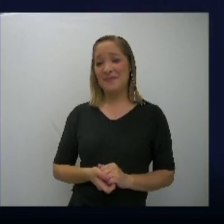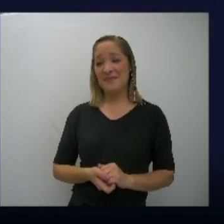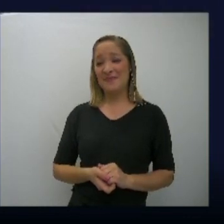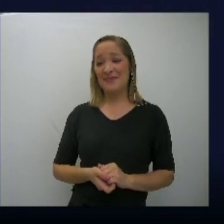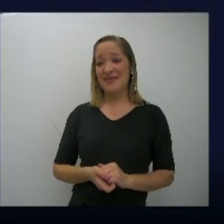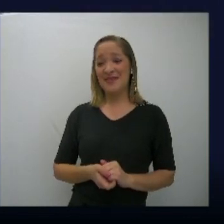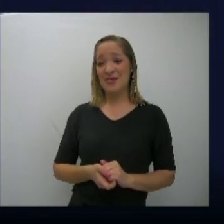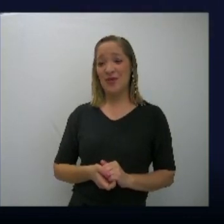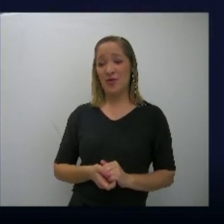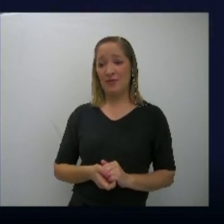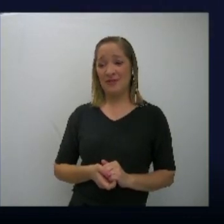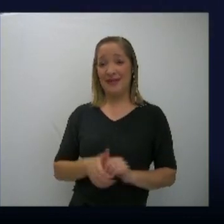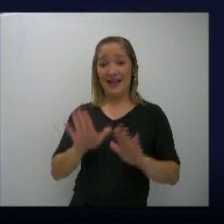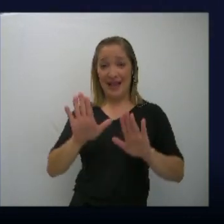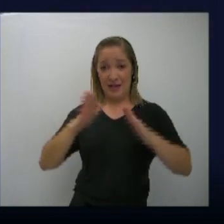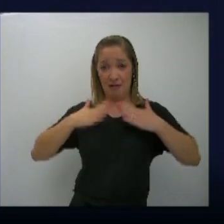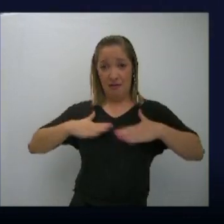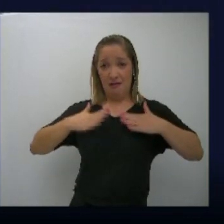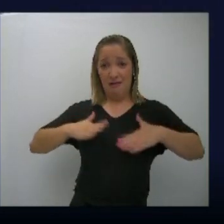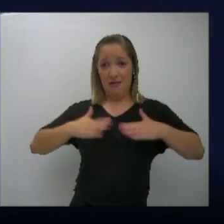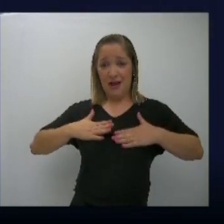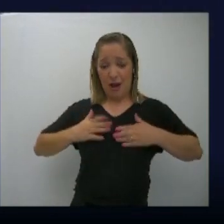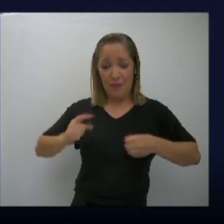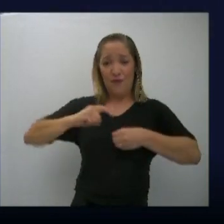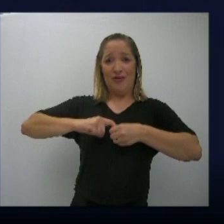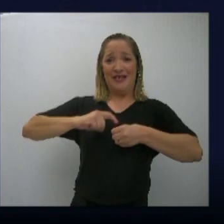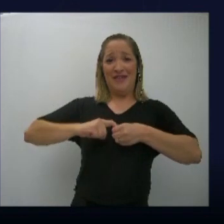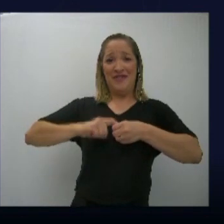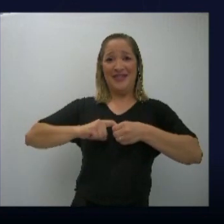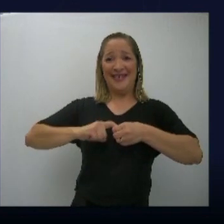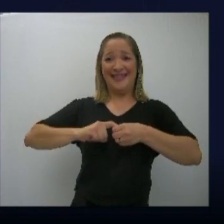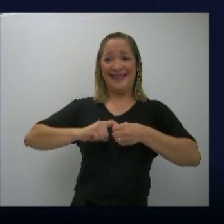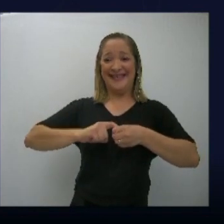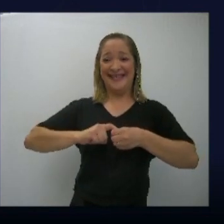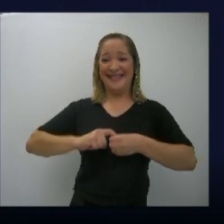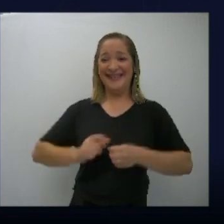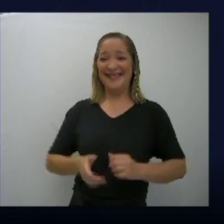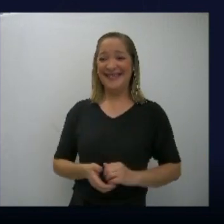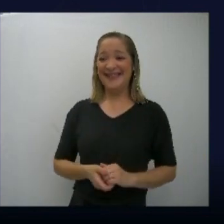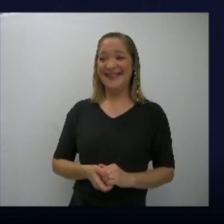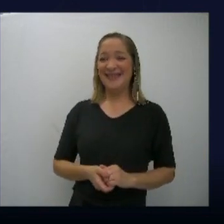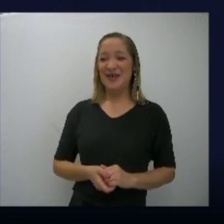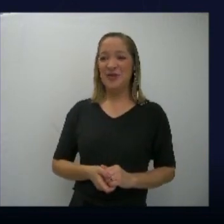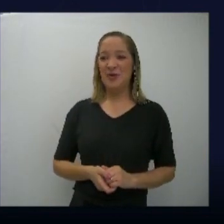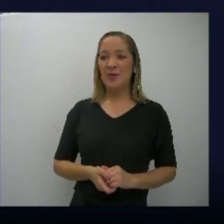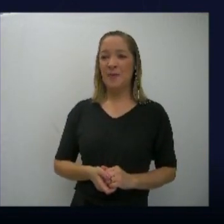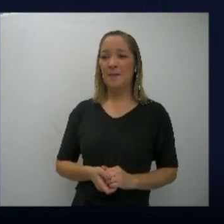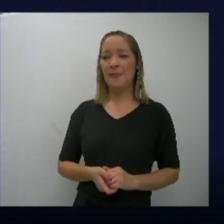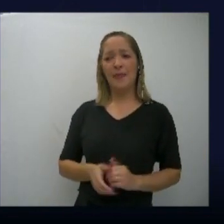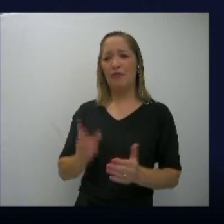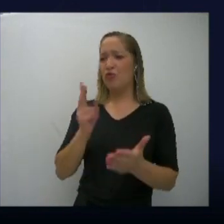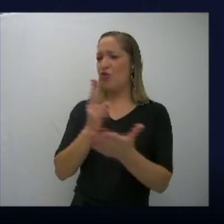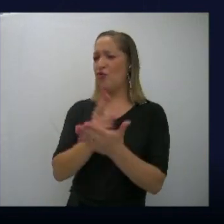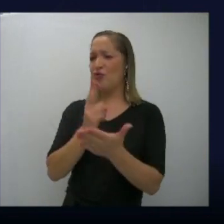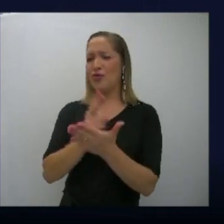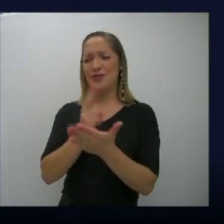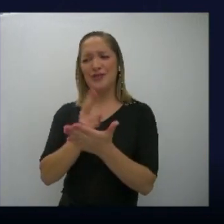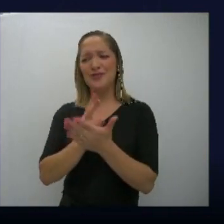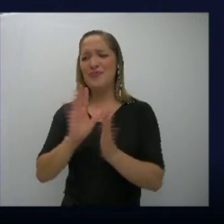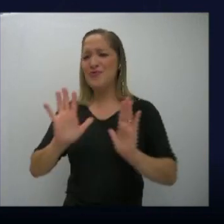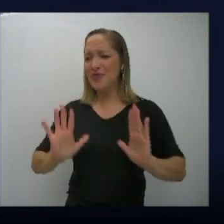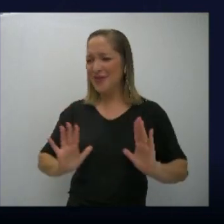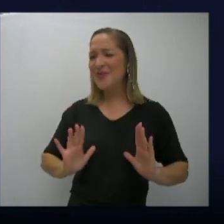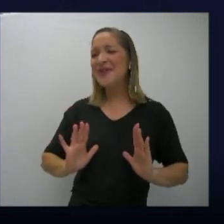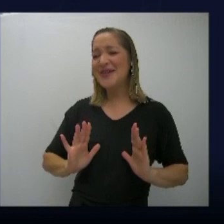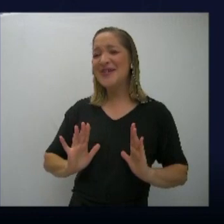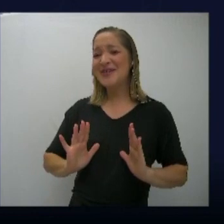cama aí aumento calma aí estamos estamos aqui estamos voltando Carol a gente já estava conduzindo aqui tá gente